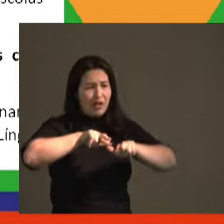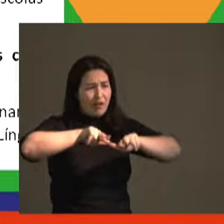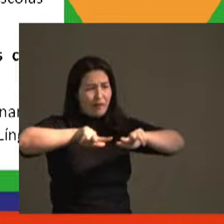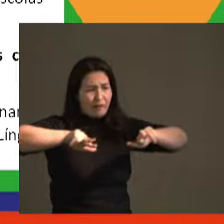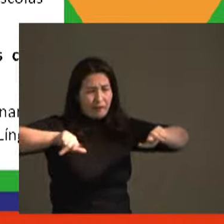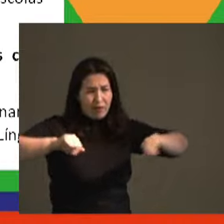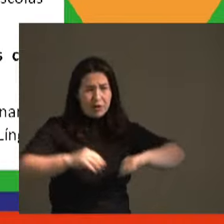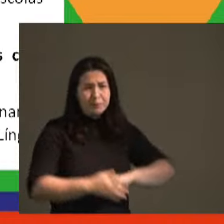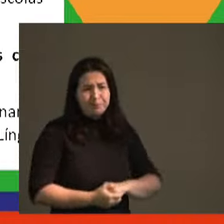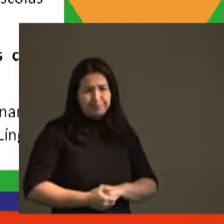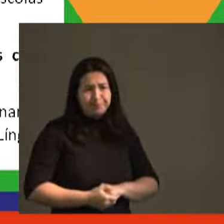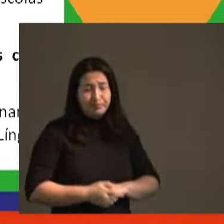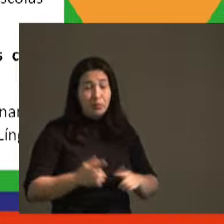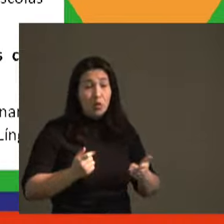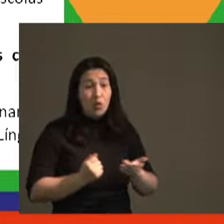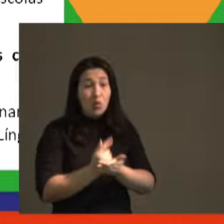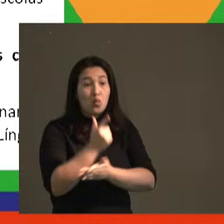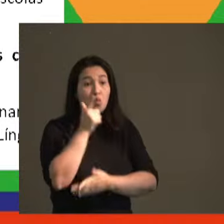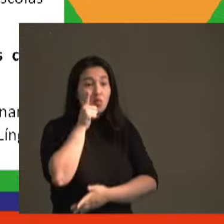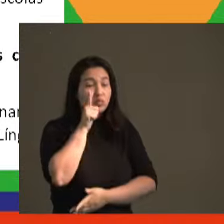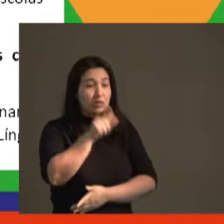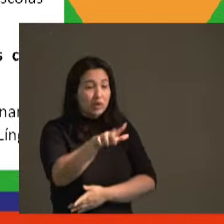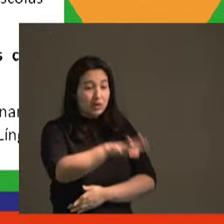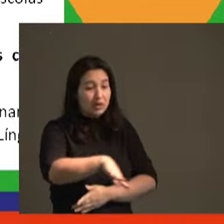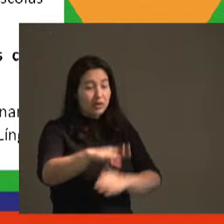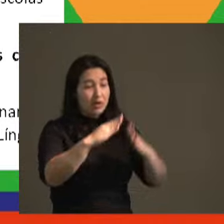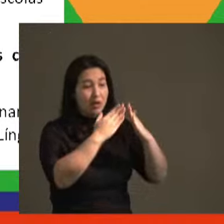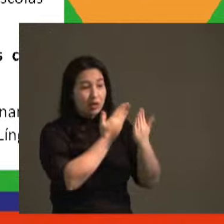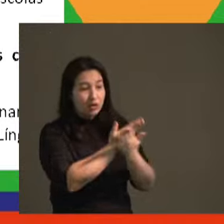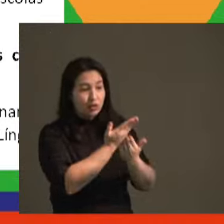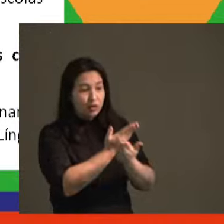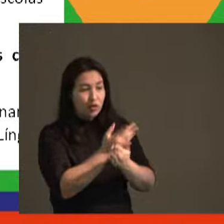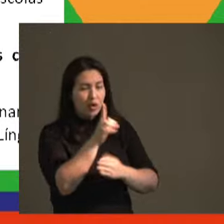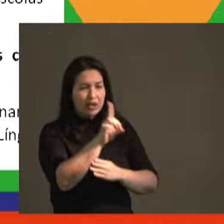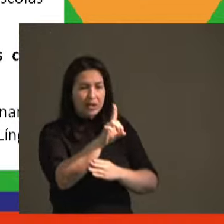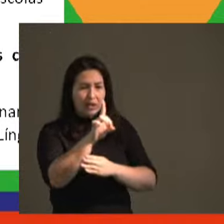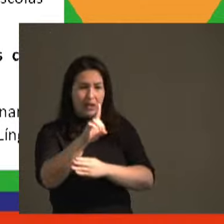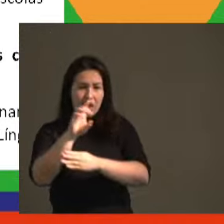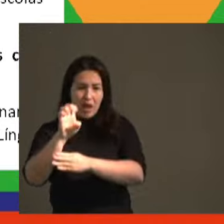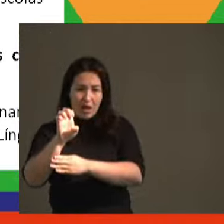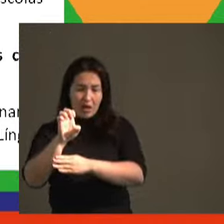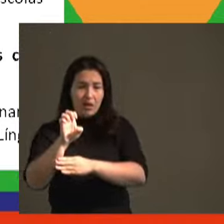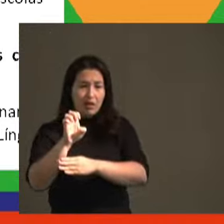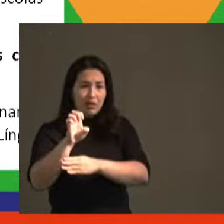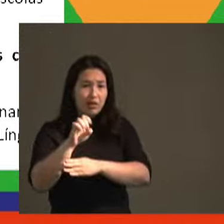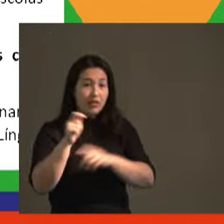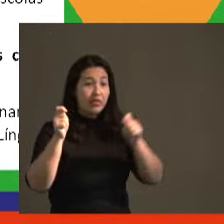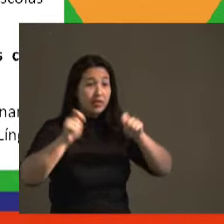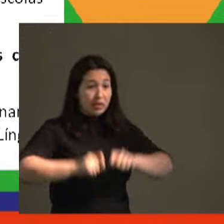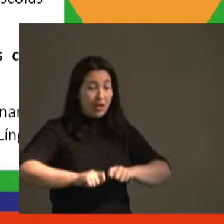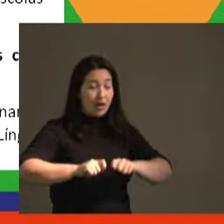com recursos do Programa Direto na Escola, PDDE, assegurando condições de acesso, participação